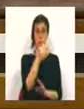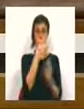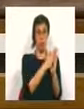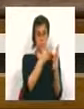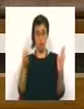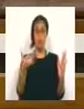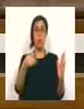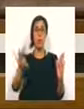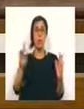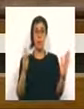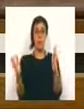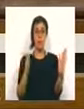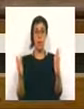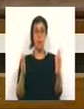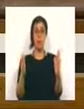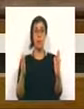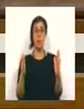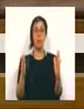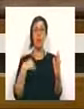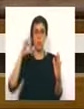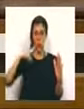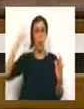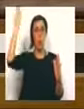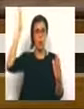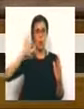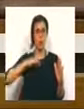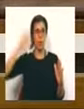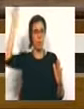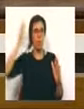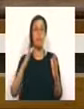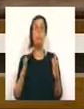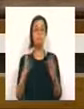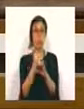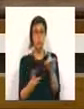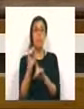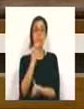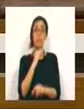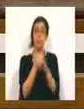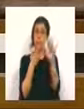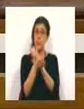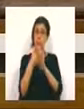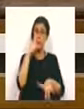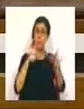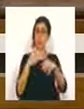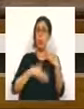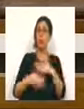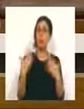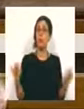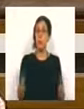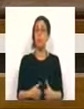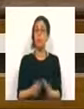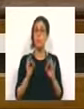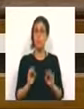2011 e 2016, peço-lhe o favor de aumentou, concluir, senhora deputada. Vou concluir, Sr. Presidente. Aumentou consideravelmente o emprego das pessoas com deficiência e isso